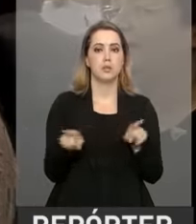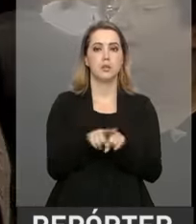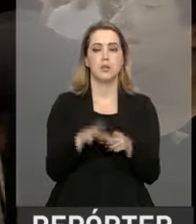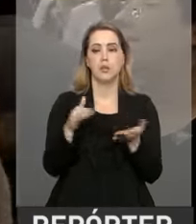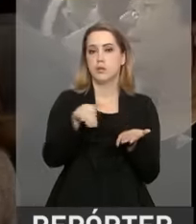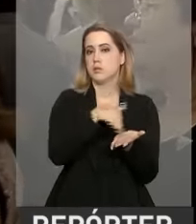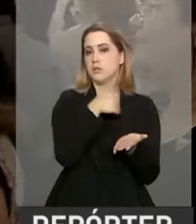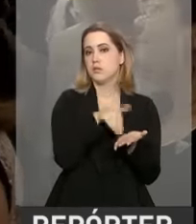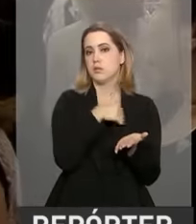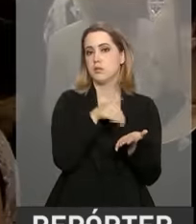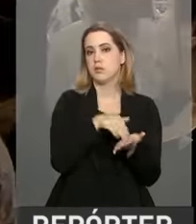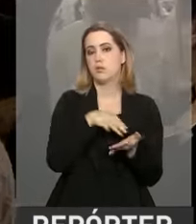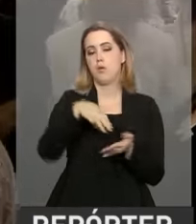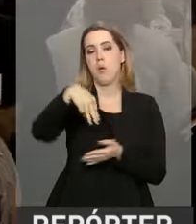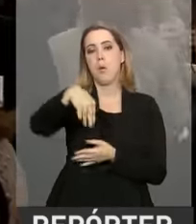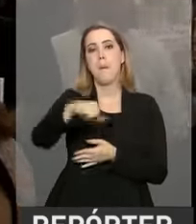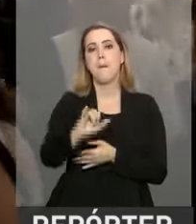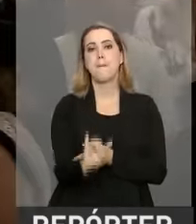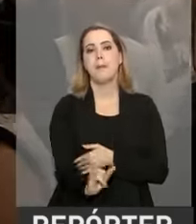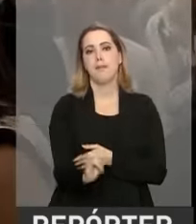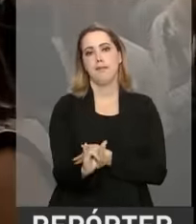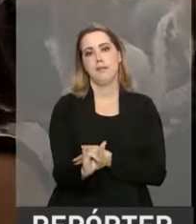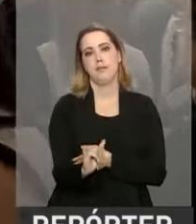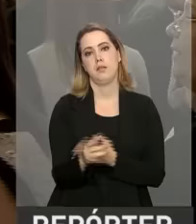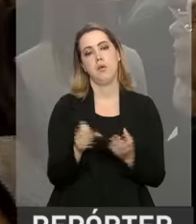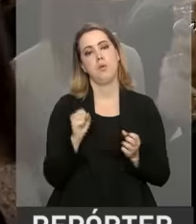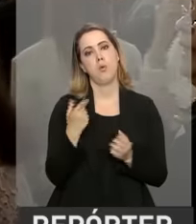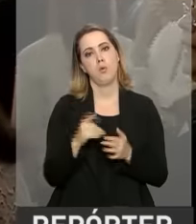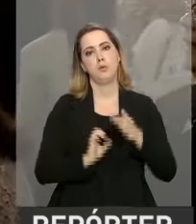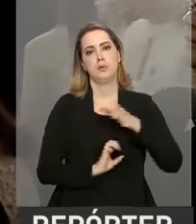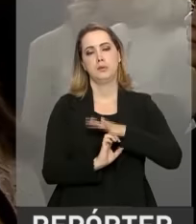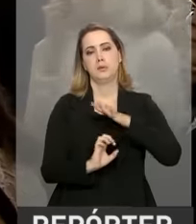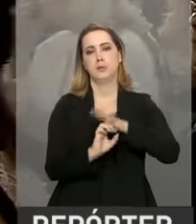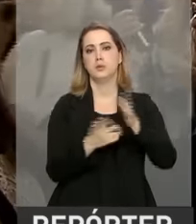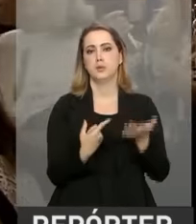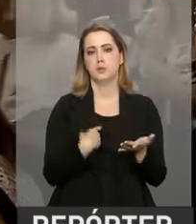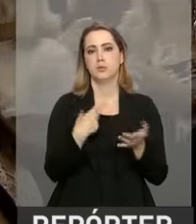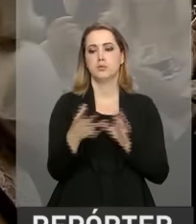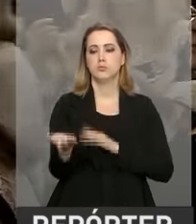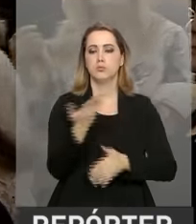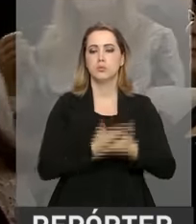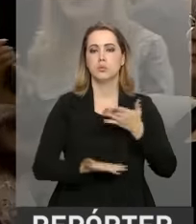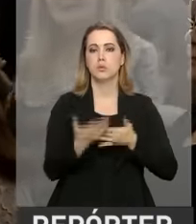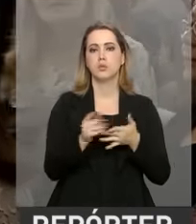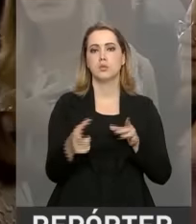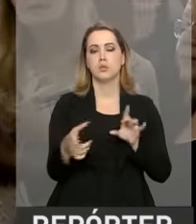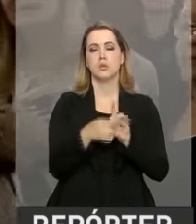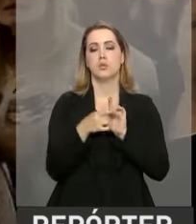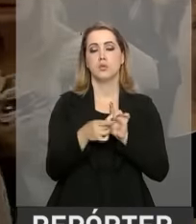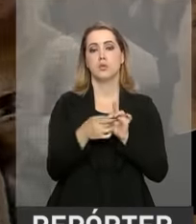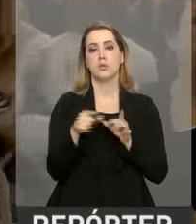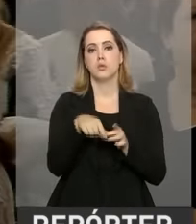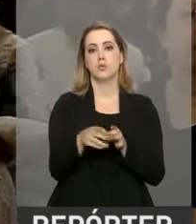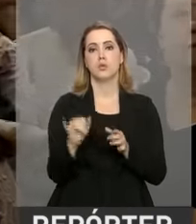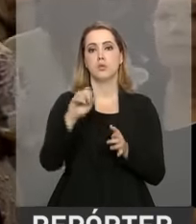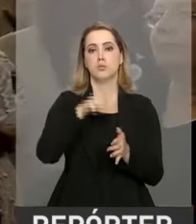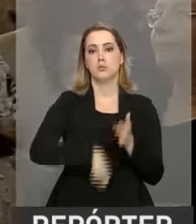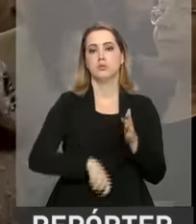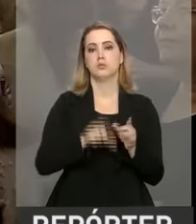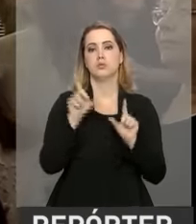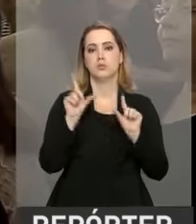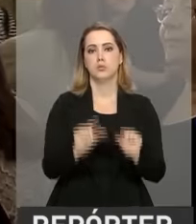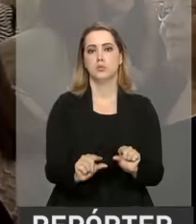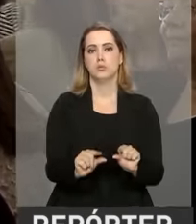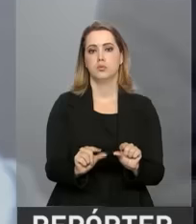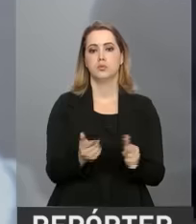inscreve como microempresário individual ou como empresário individual nessa relação, que faz o quê? Que a carga tributária dele